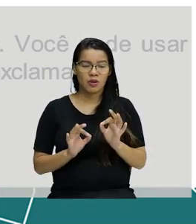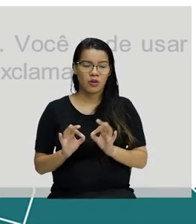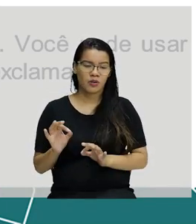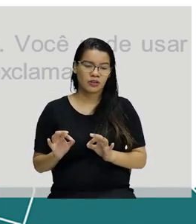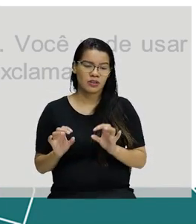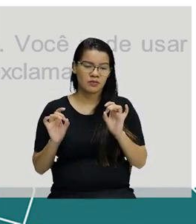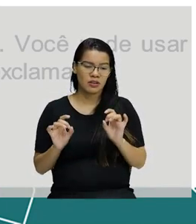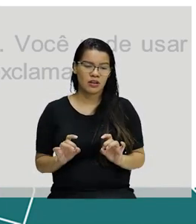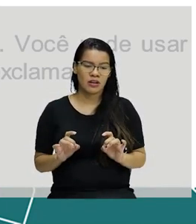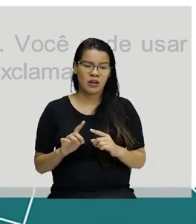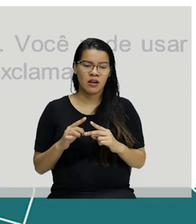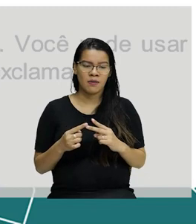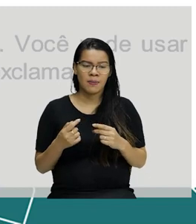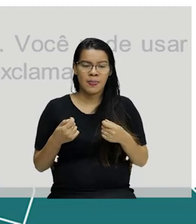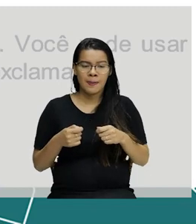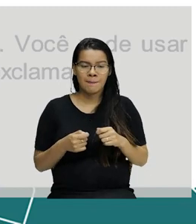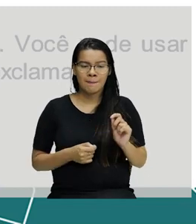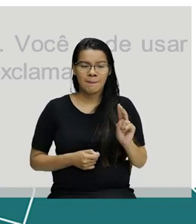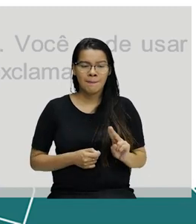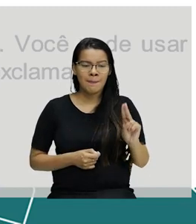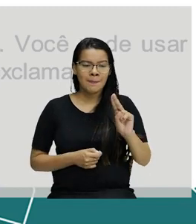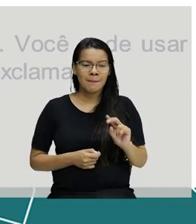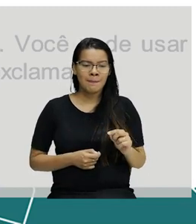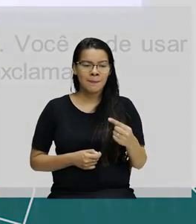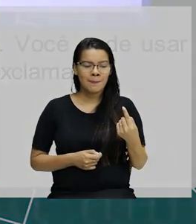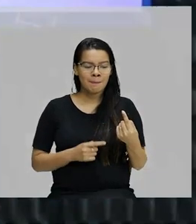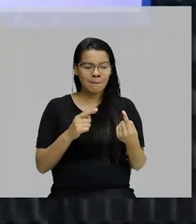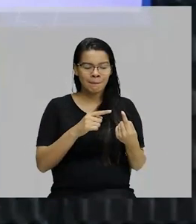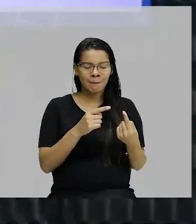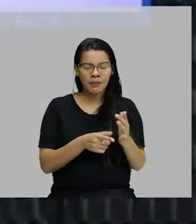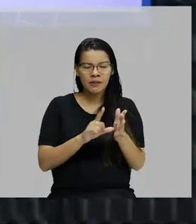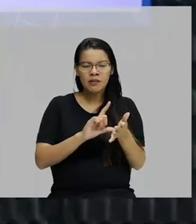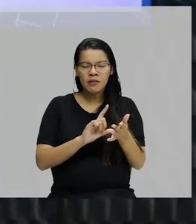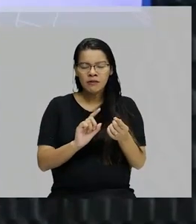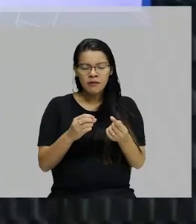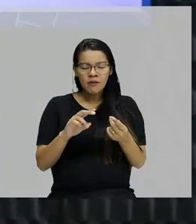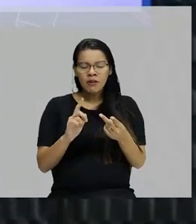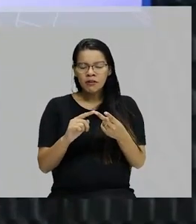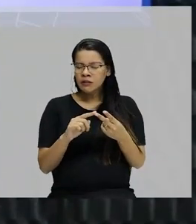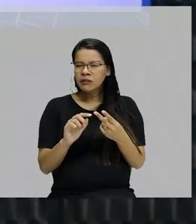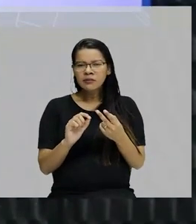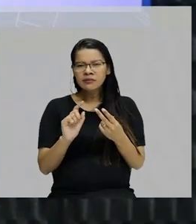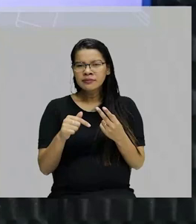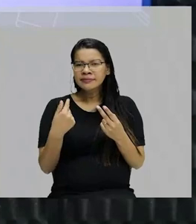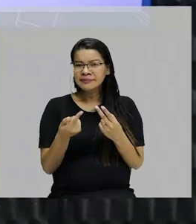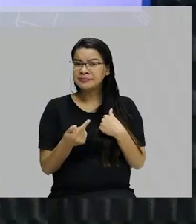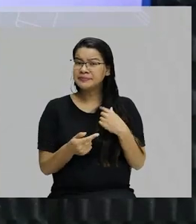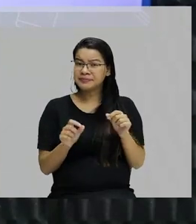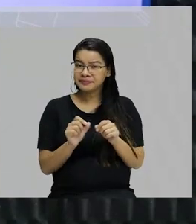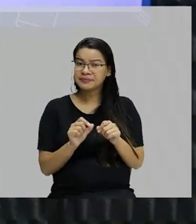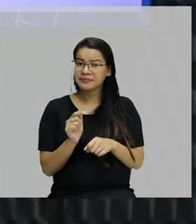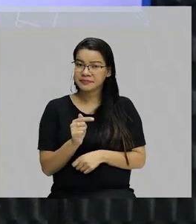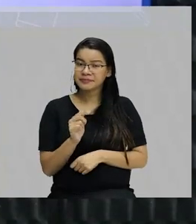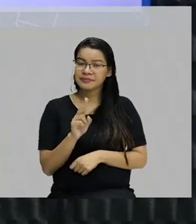duas pontuações você pode utilizar tanto o ponto de interrogação antes quanto o ponto de exclamação eu faço muito isso eu utilizo